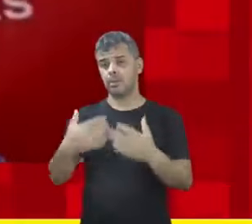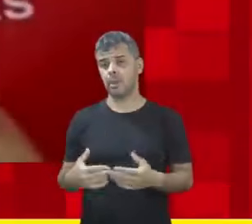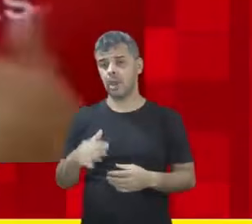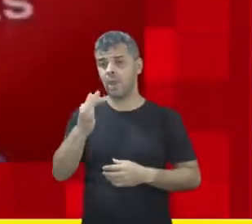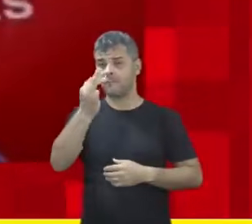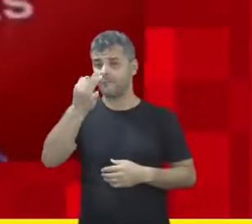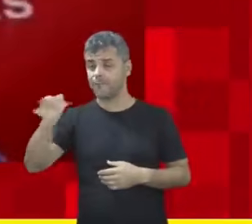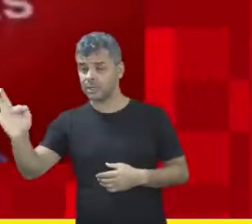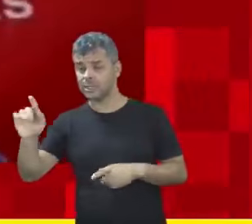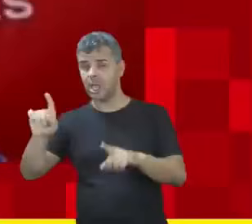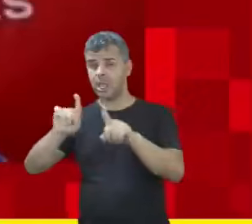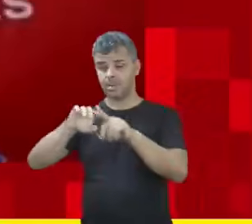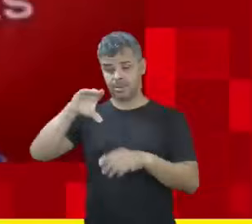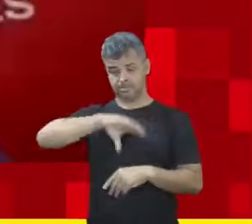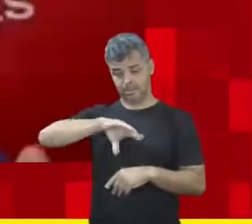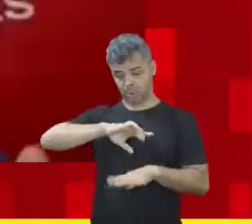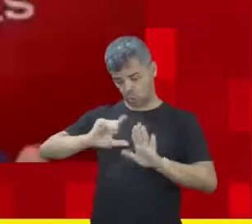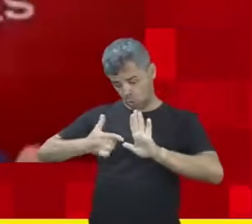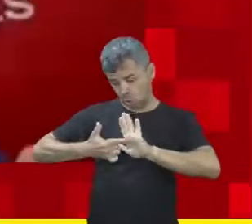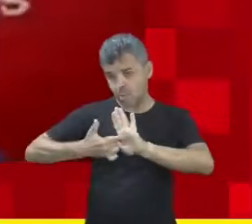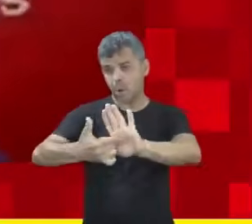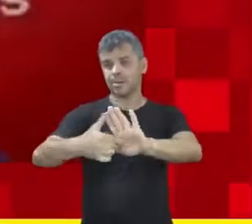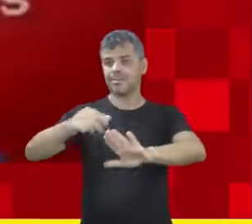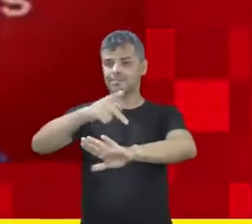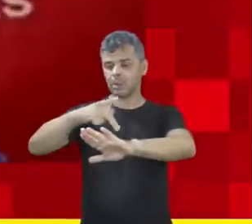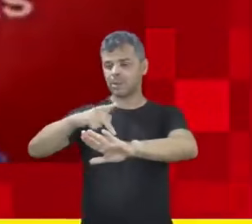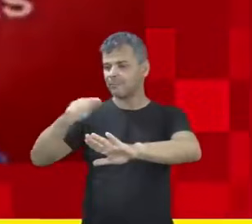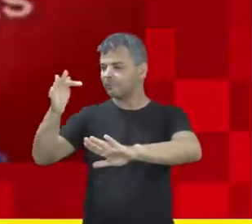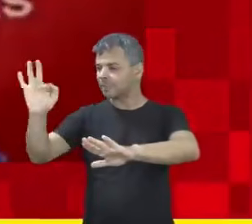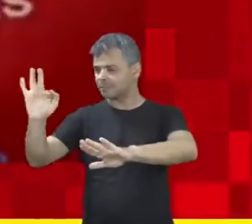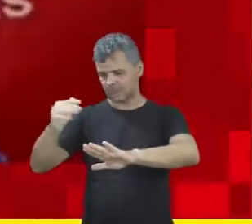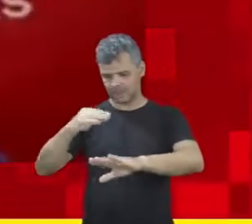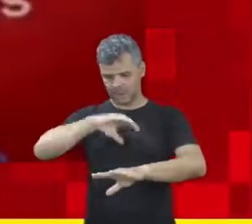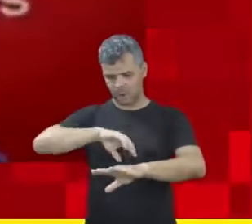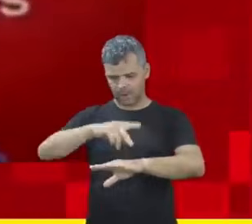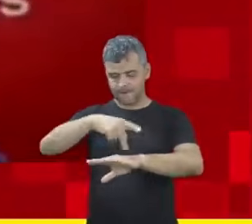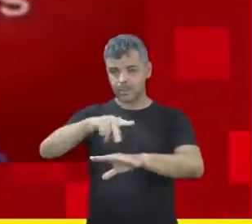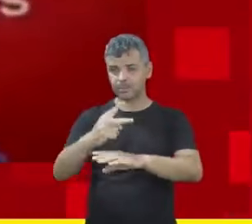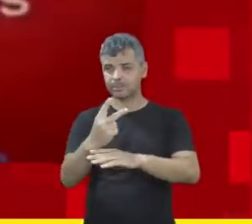e Portugal, que mostram, né, esse crescimento econômico